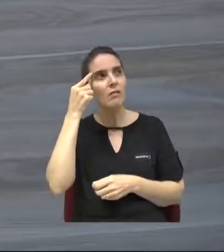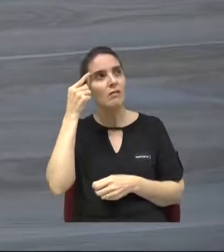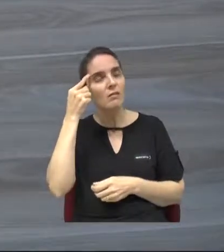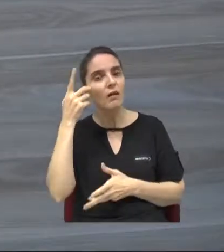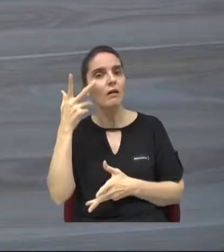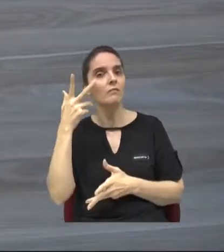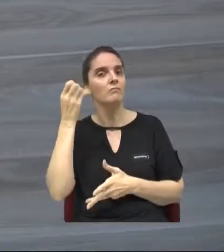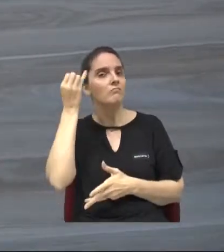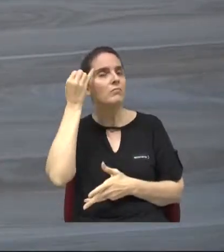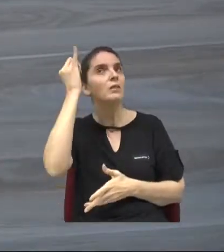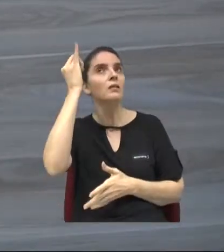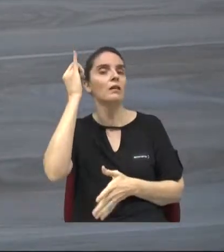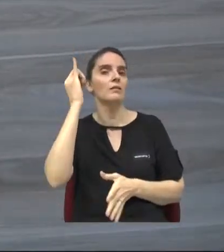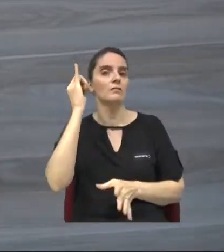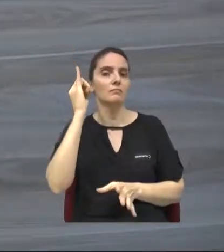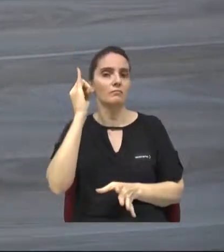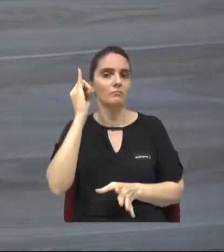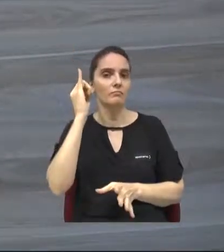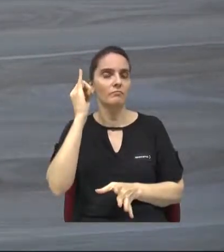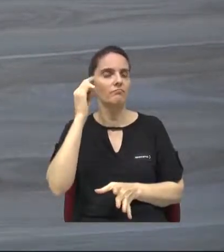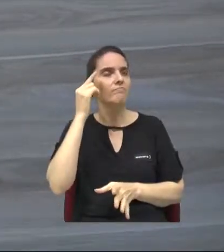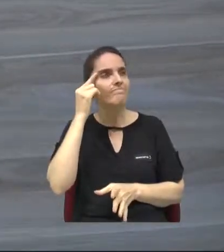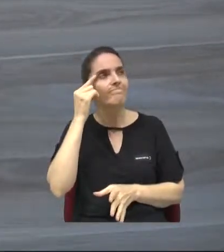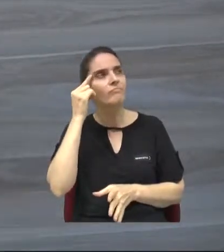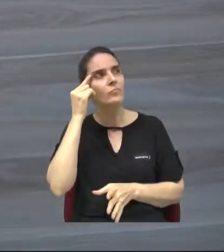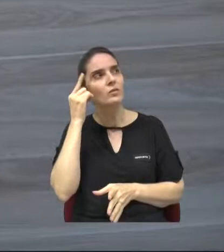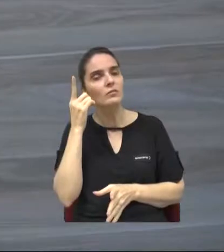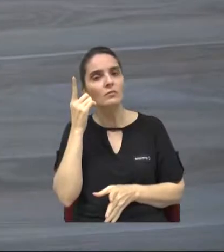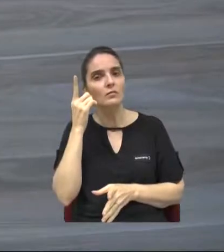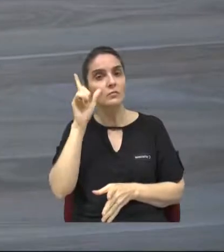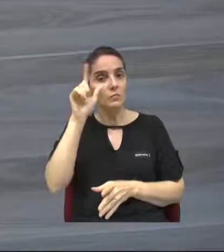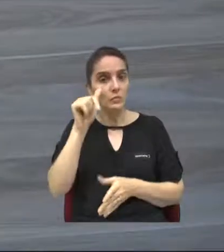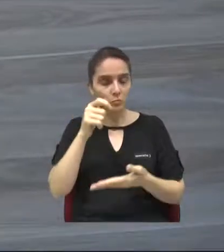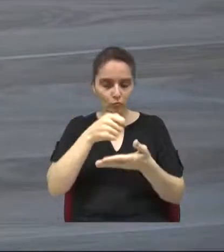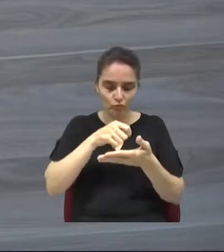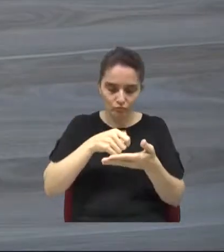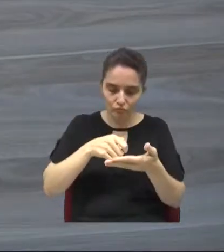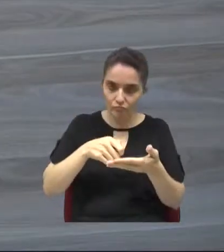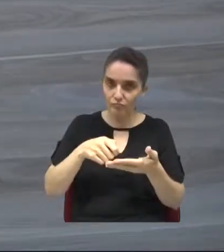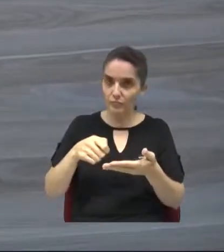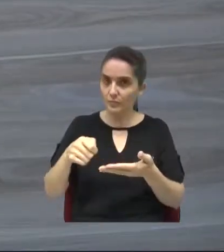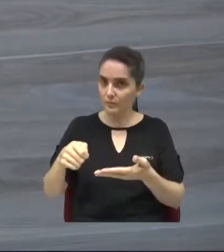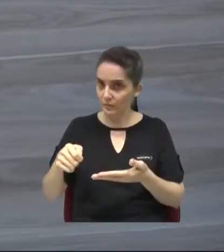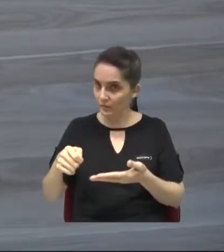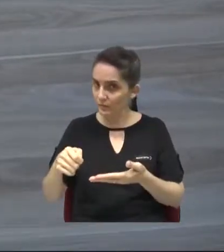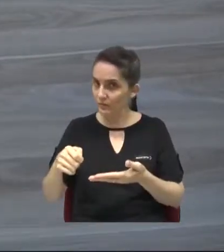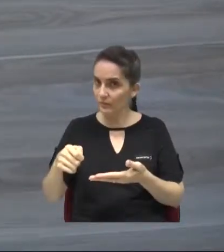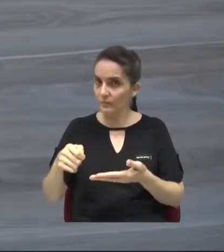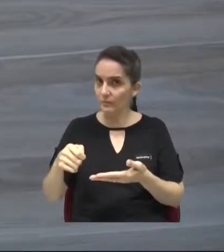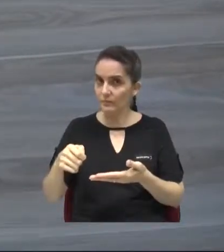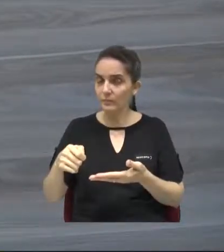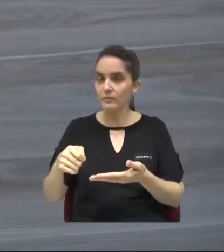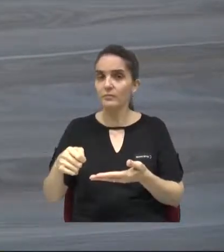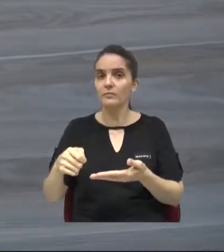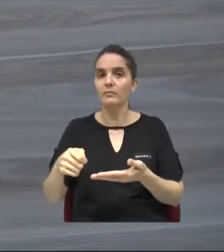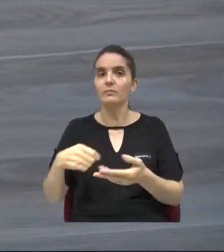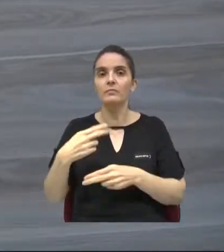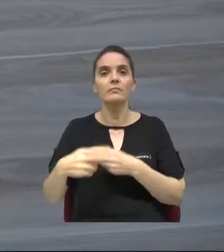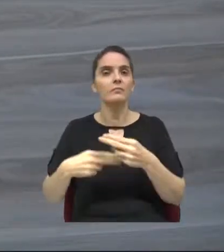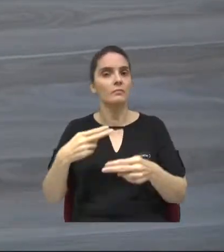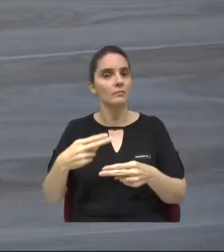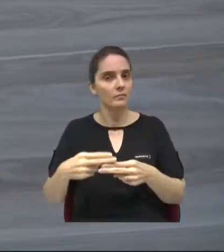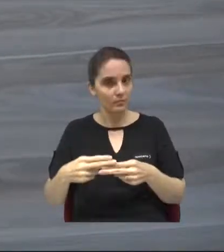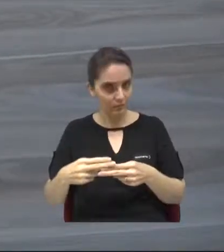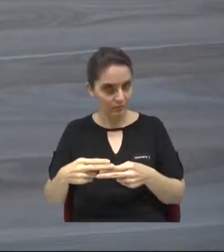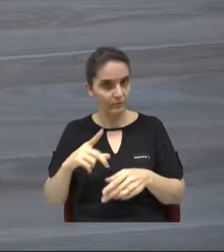temos uma ideia, pensamos, passamos para o papel, e nesse caso, com